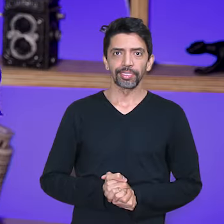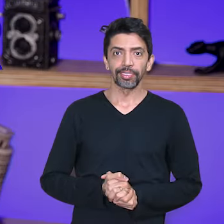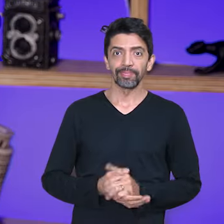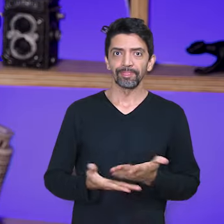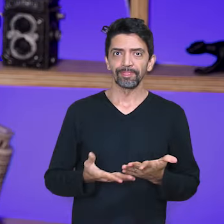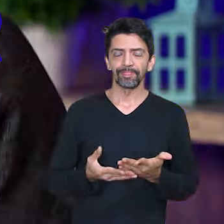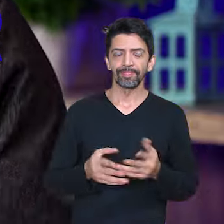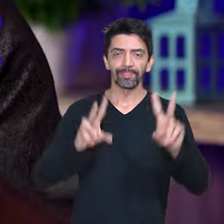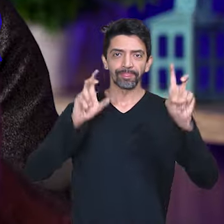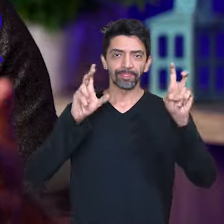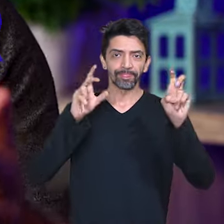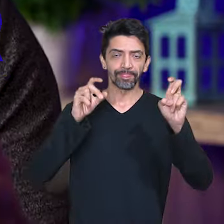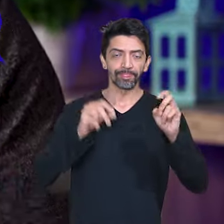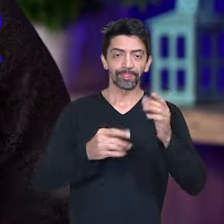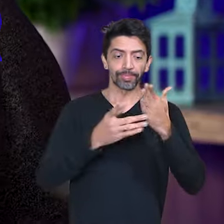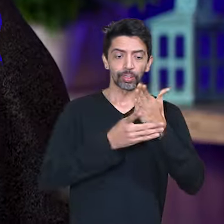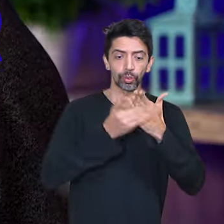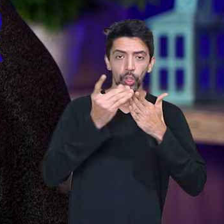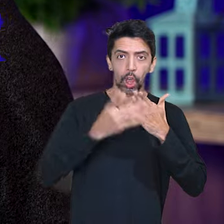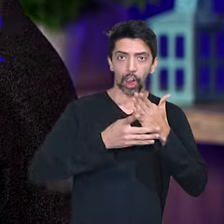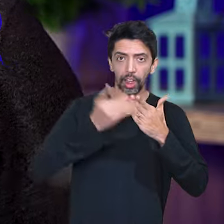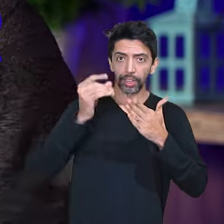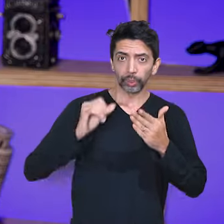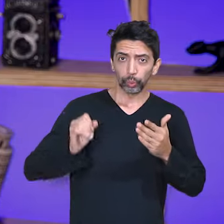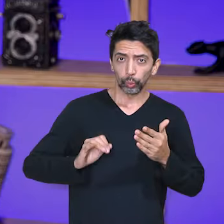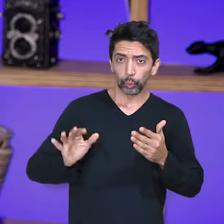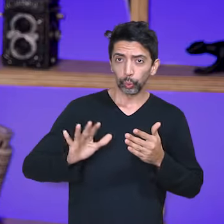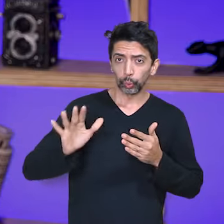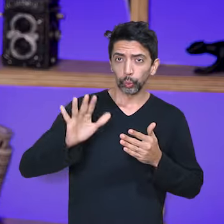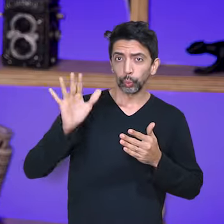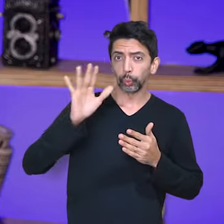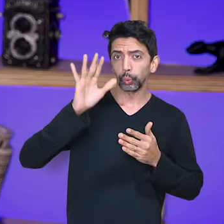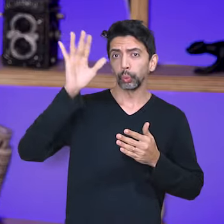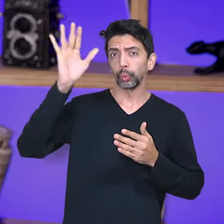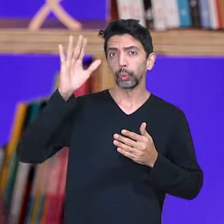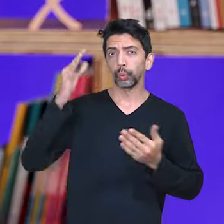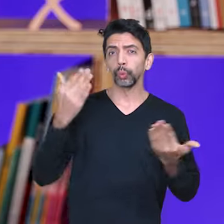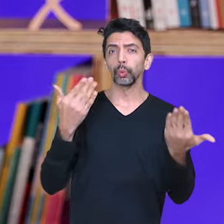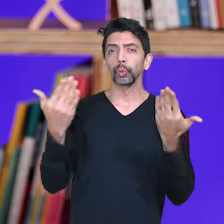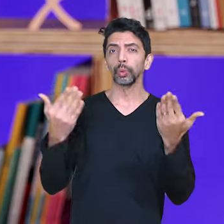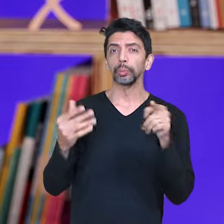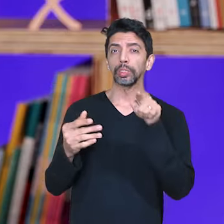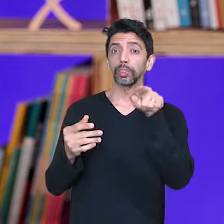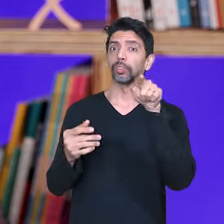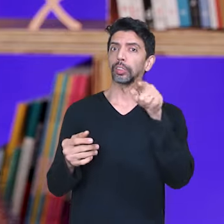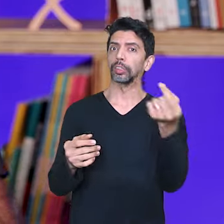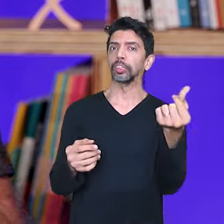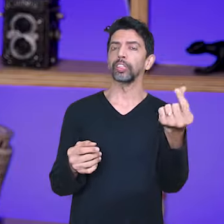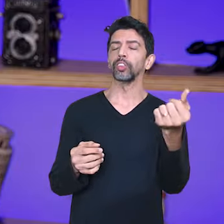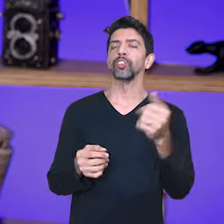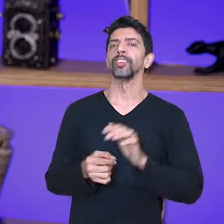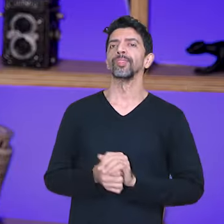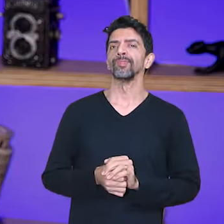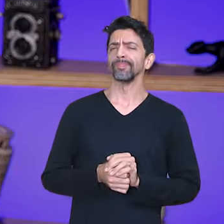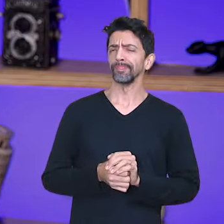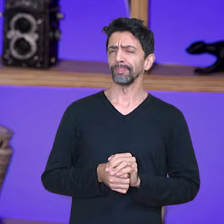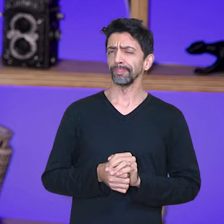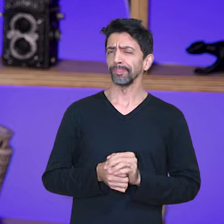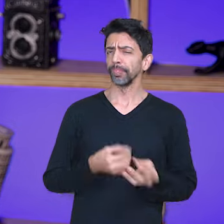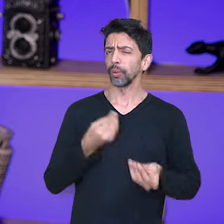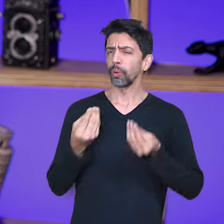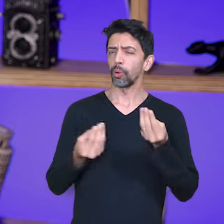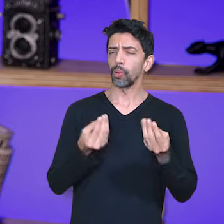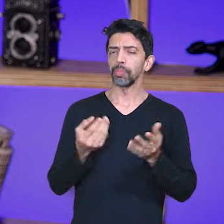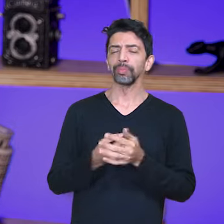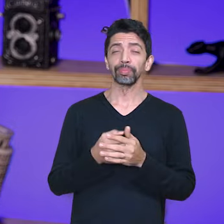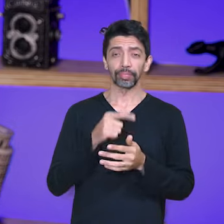a alta do dólar e o seu bolso. Como está essa relação? Você entende que o dólar te afeta